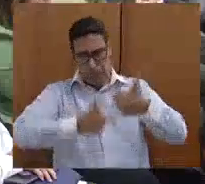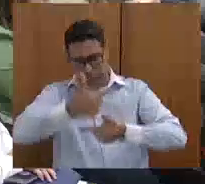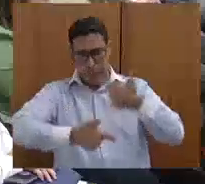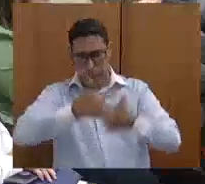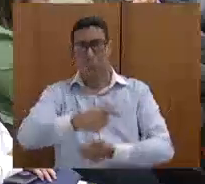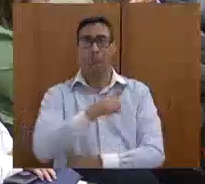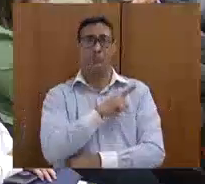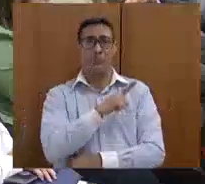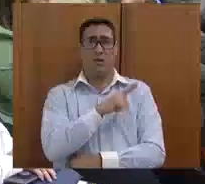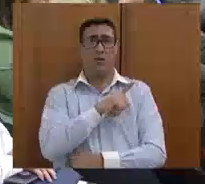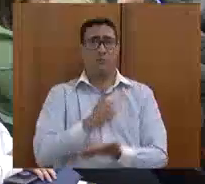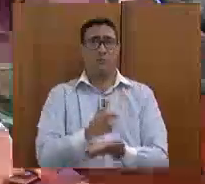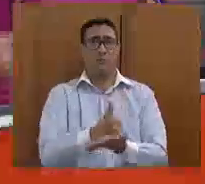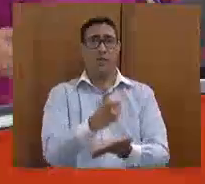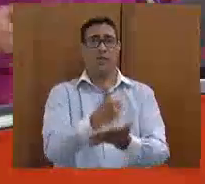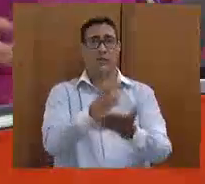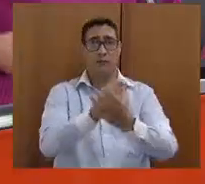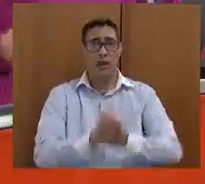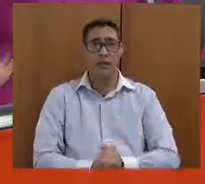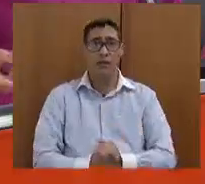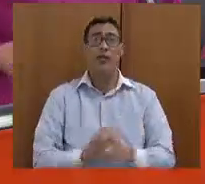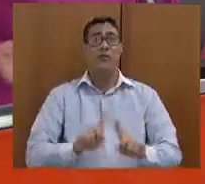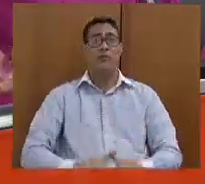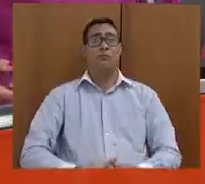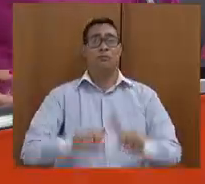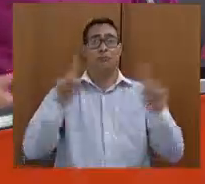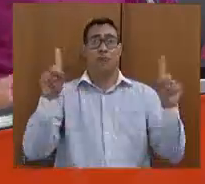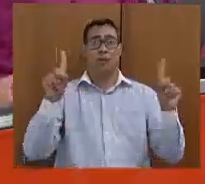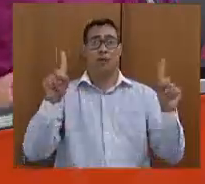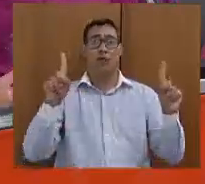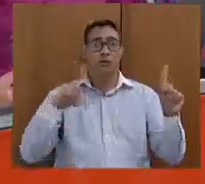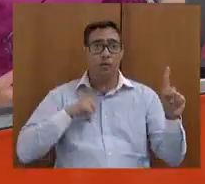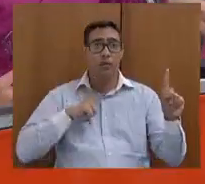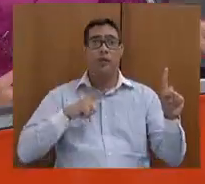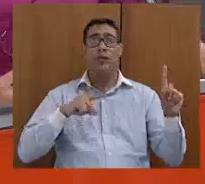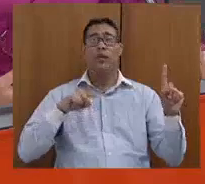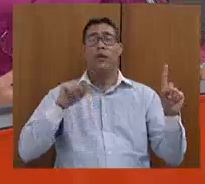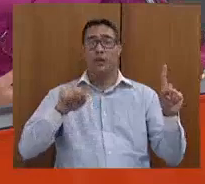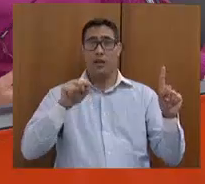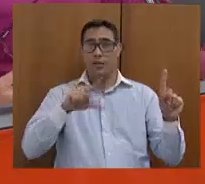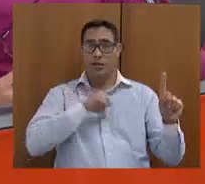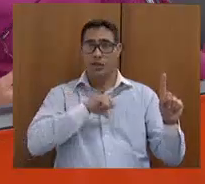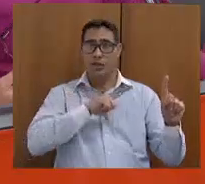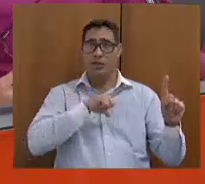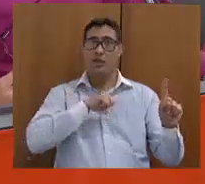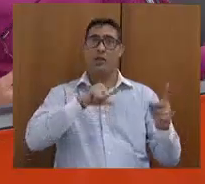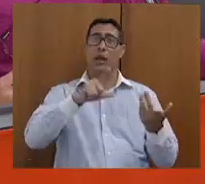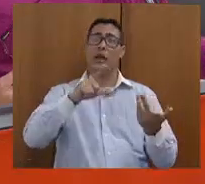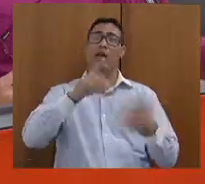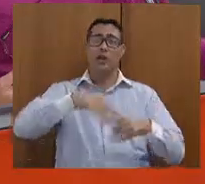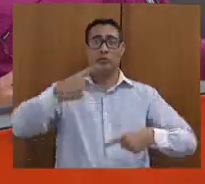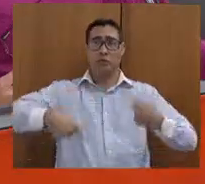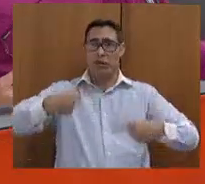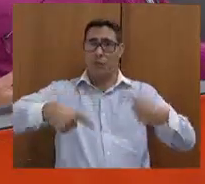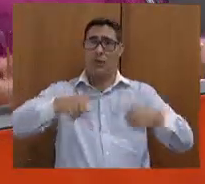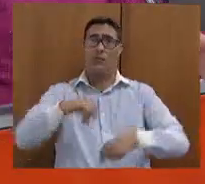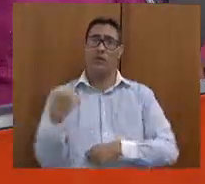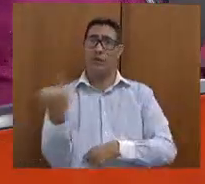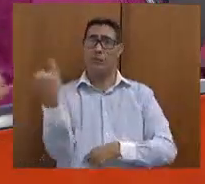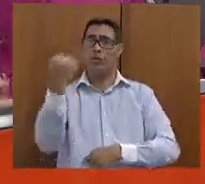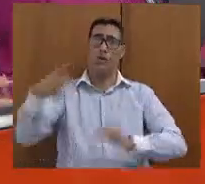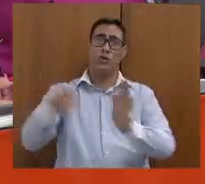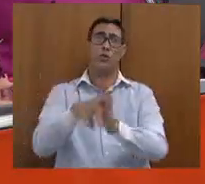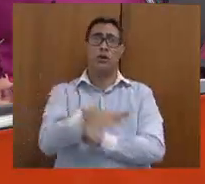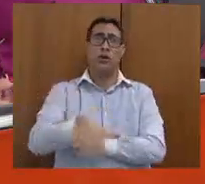é é isso né então a gente sempre tá aí é atualizada nos debates que são importantes da educação